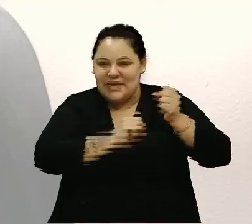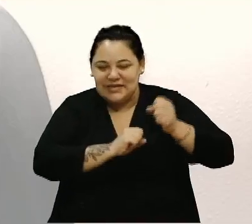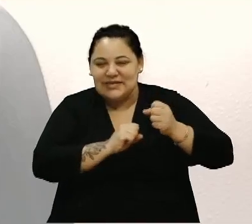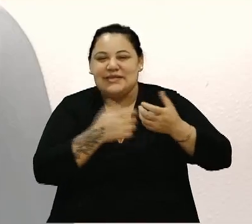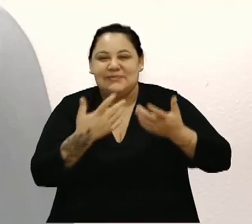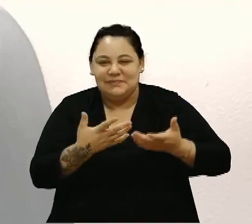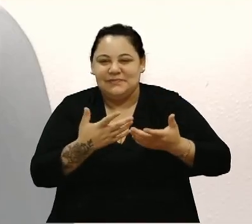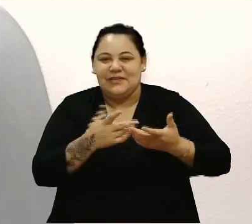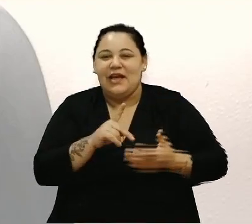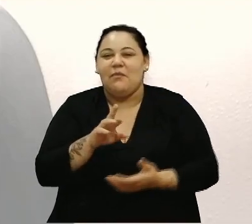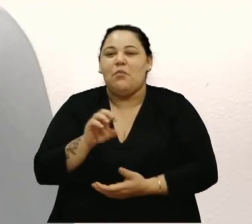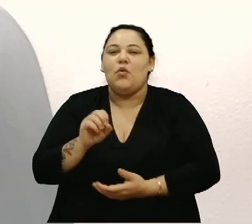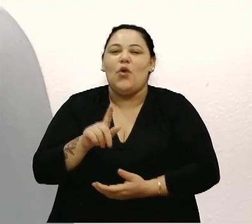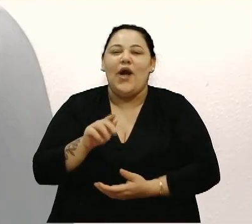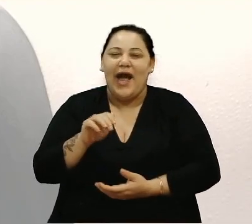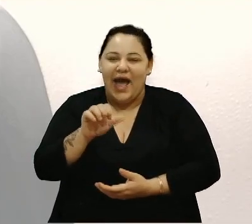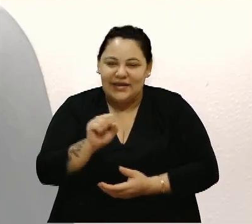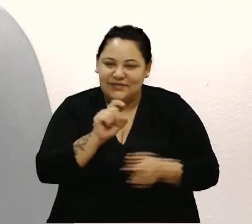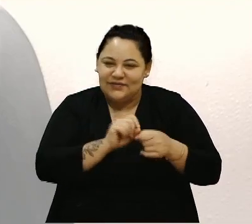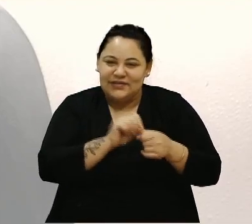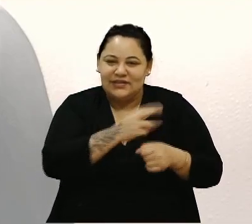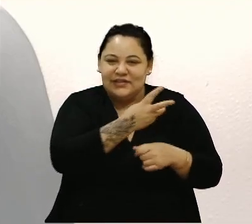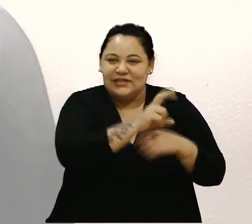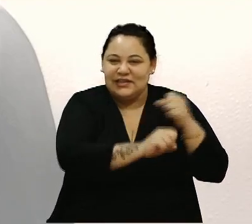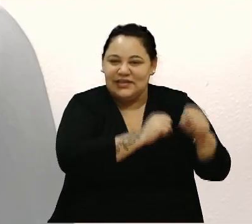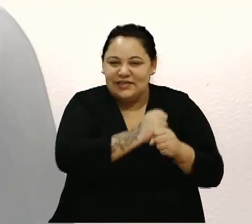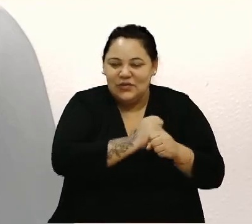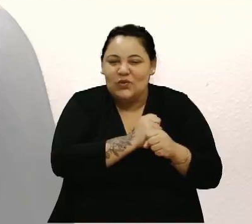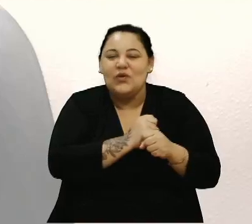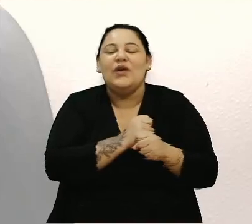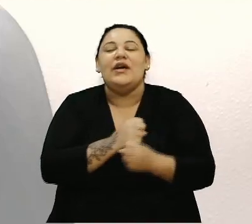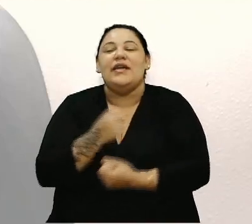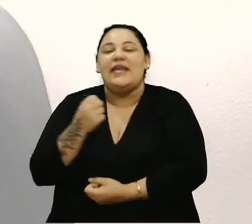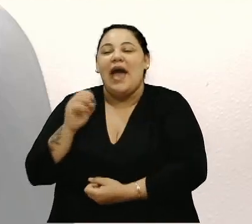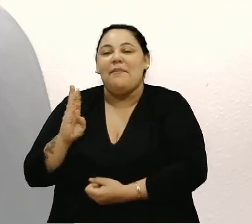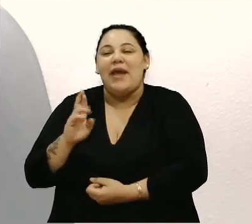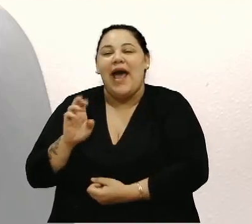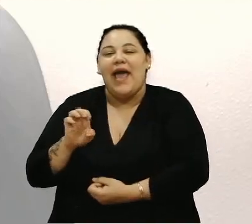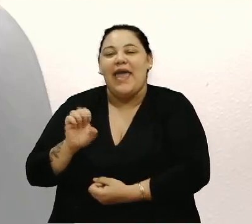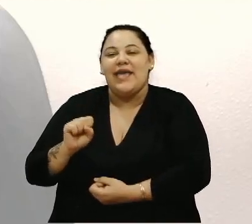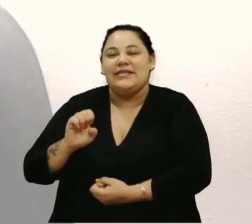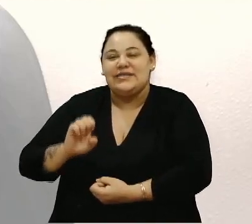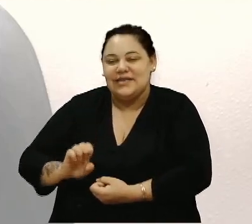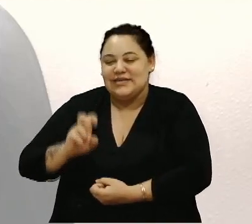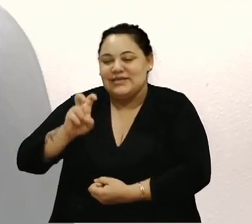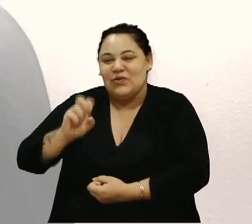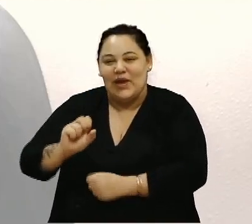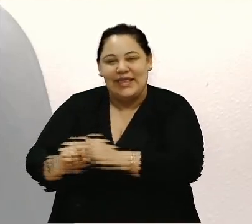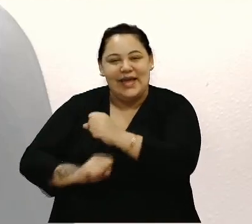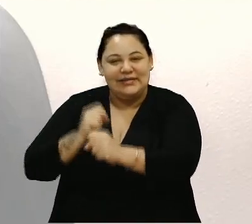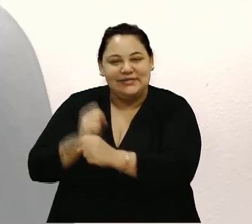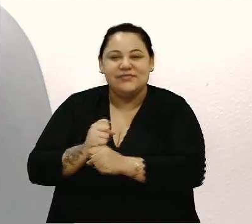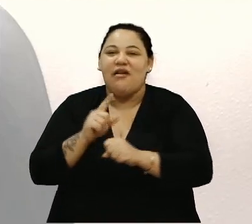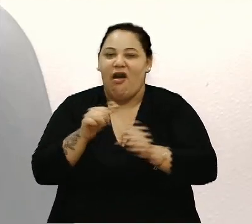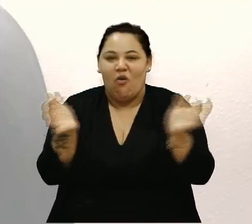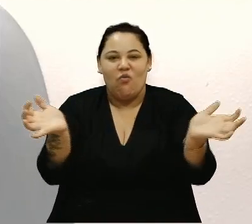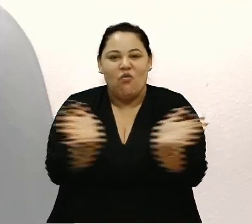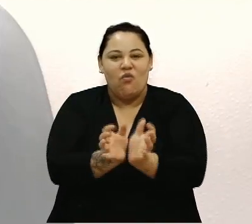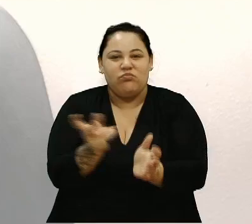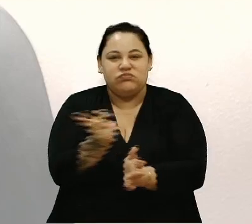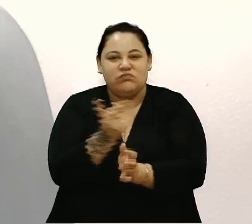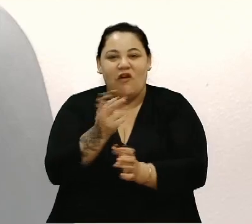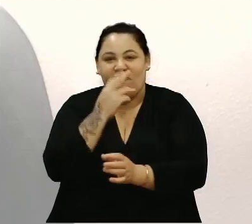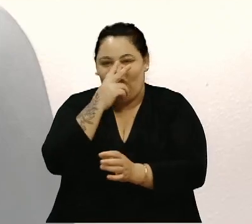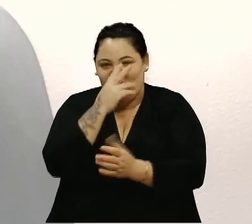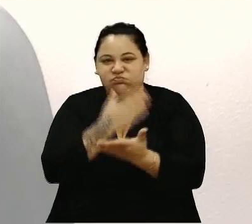a Progás está fazendo seus 35 e a Braese 50 anos. É um grupo forte, é um grupo que começou lá